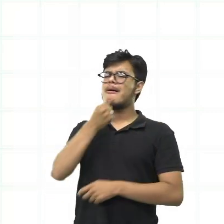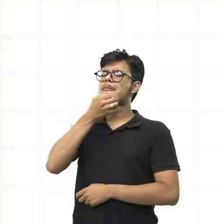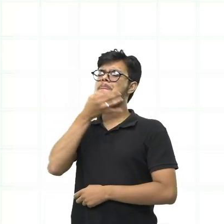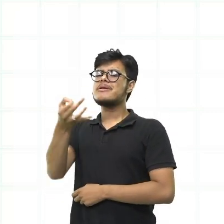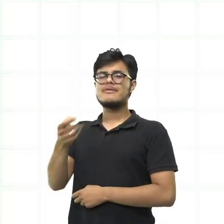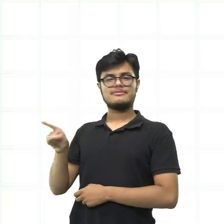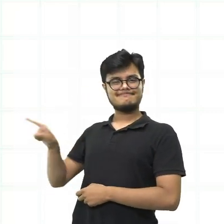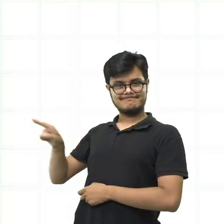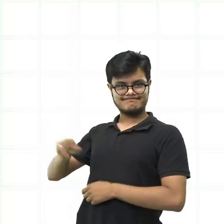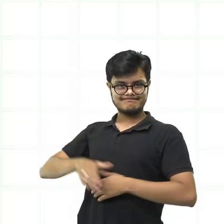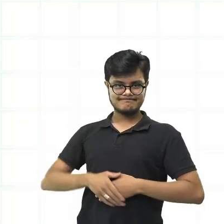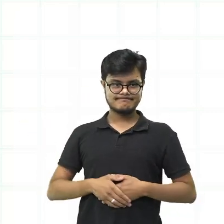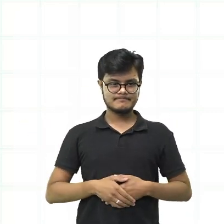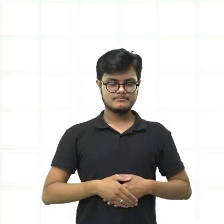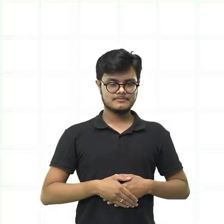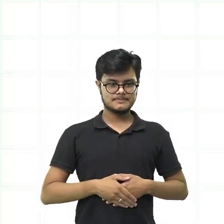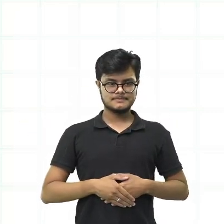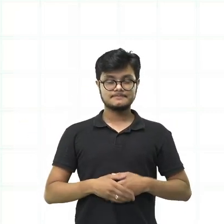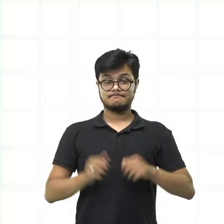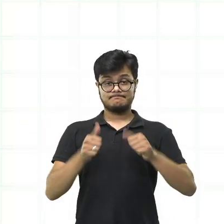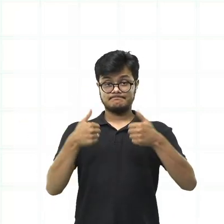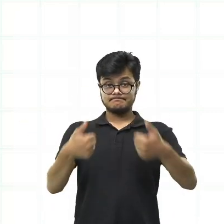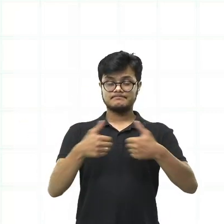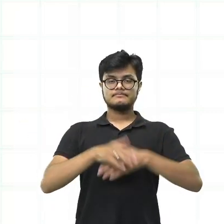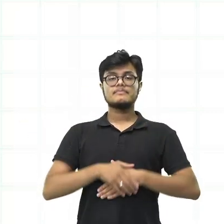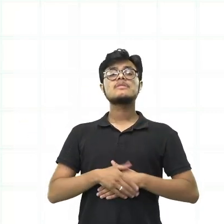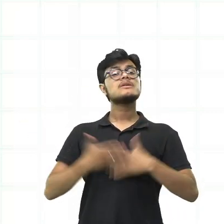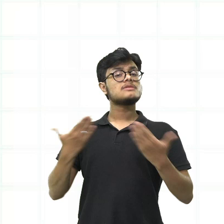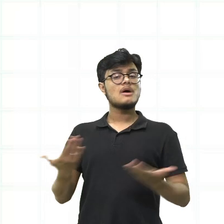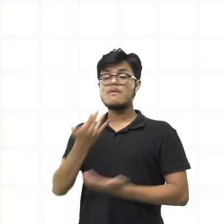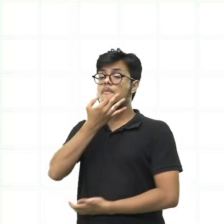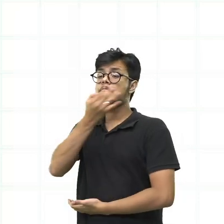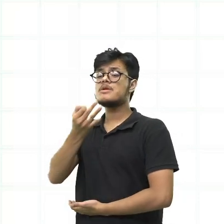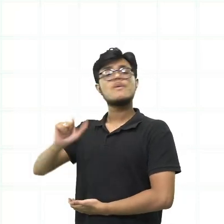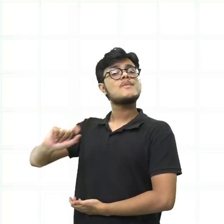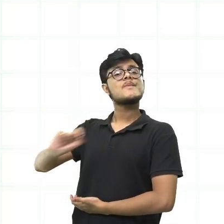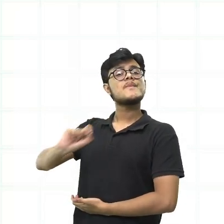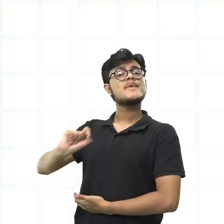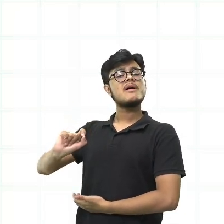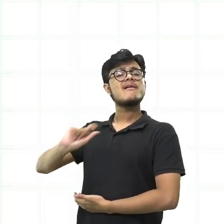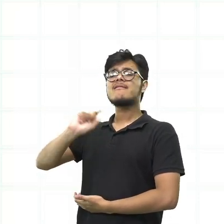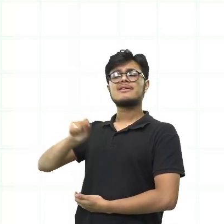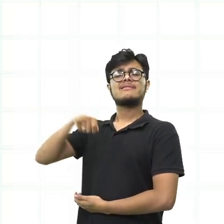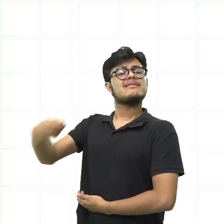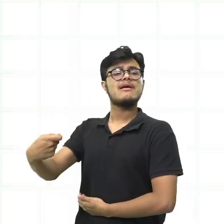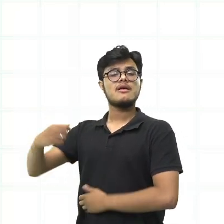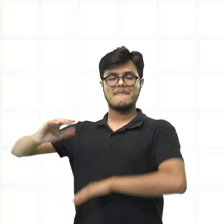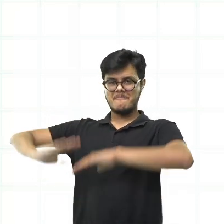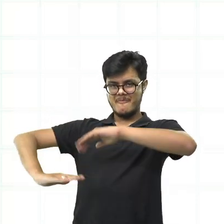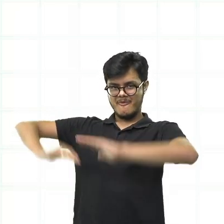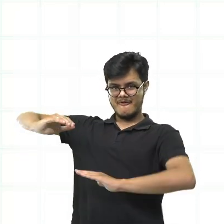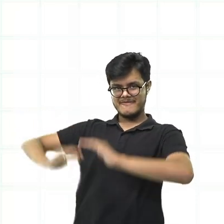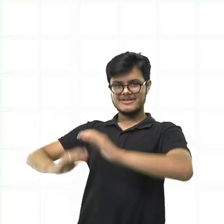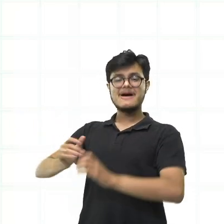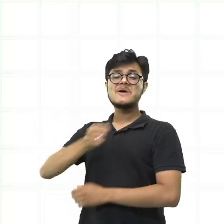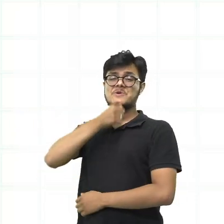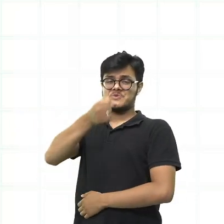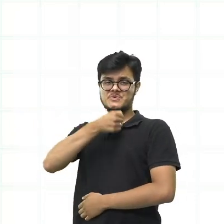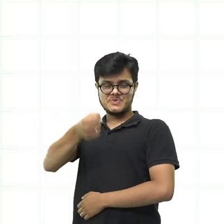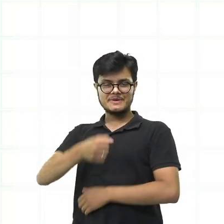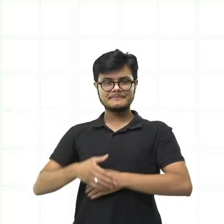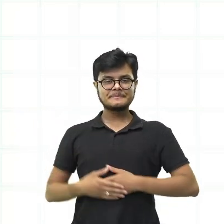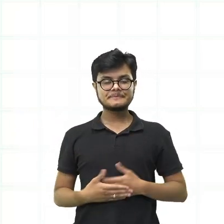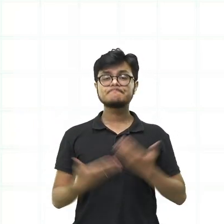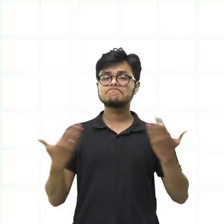esse fato, tá? Então, a opinião de um jornalista, né? O trágico acidente, vejam que é